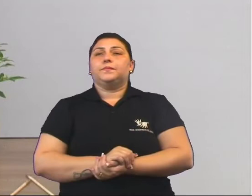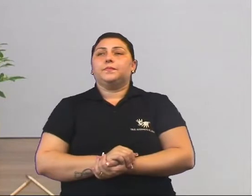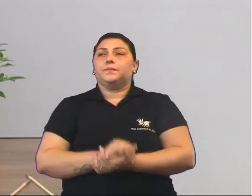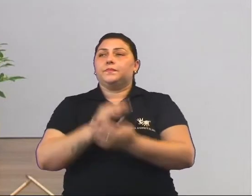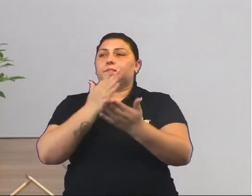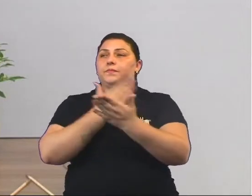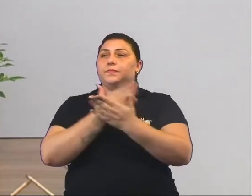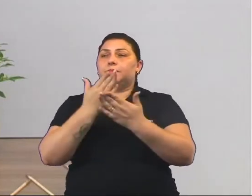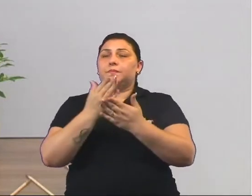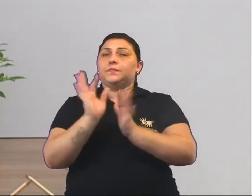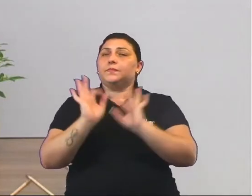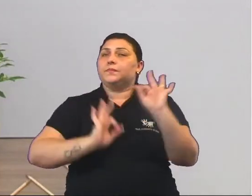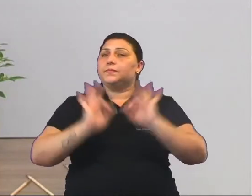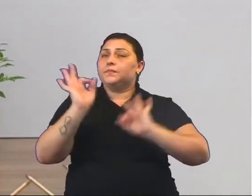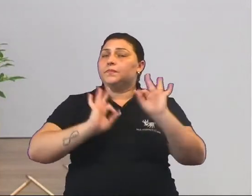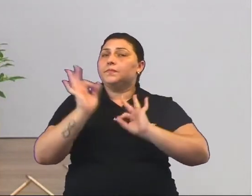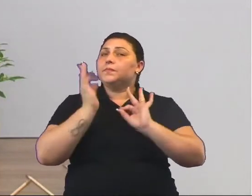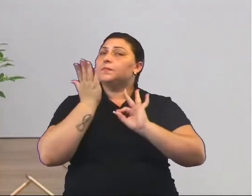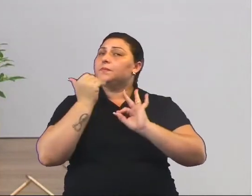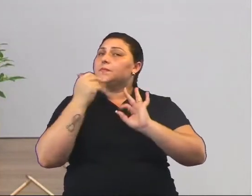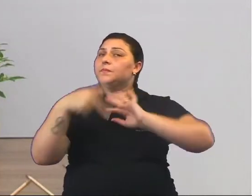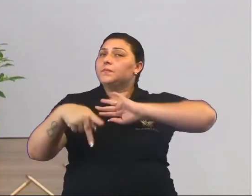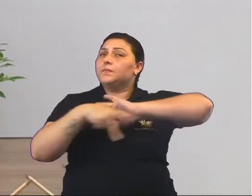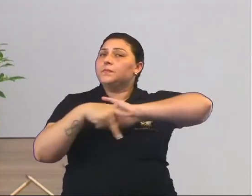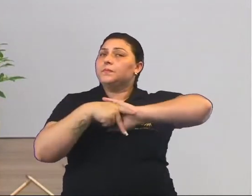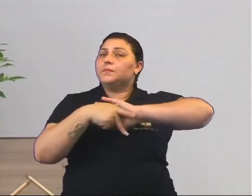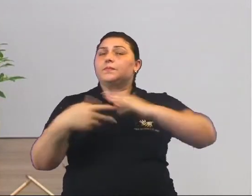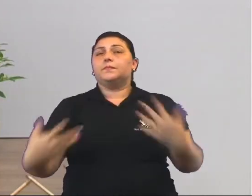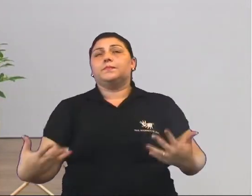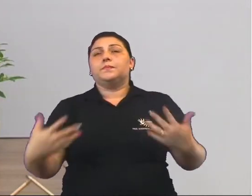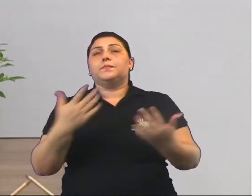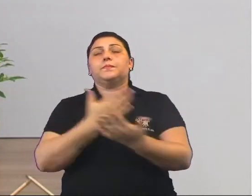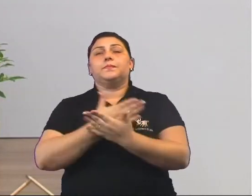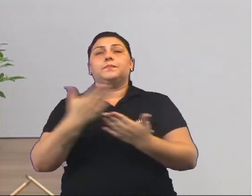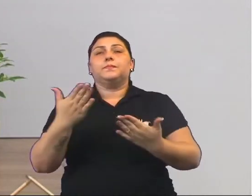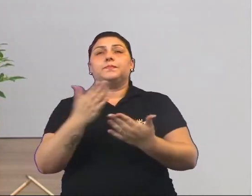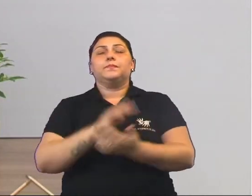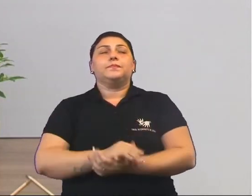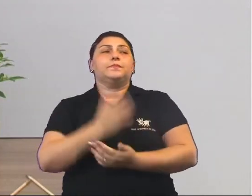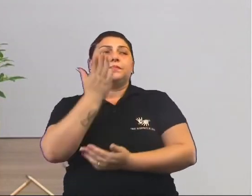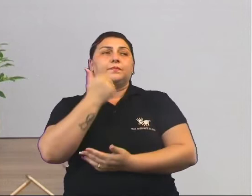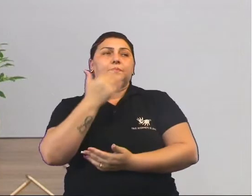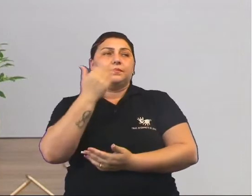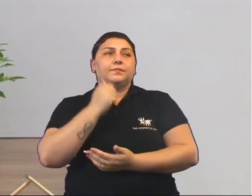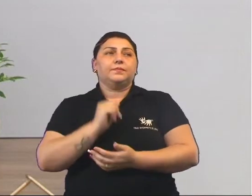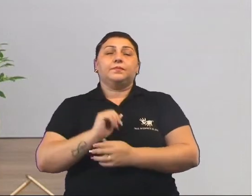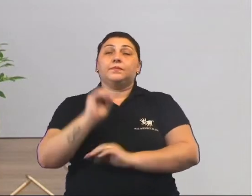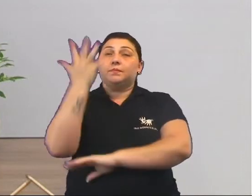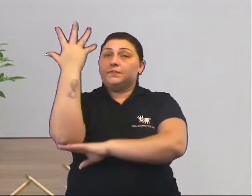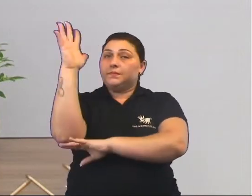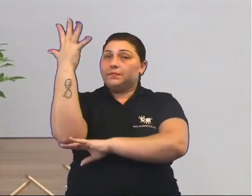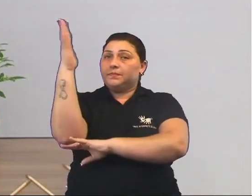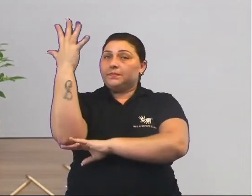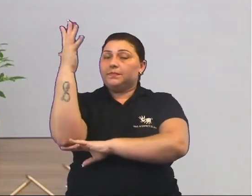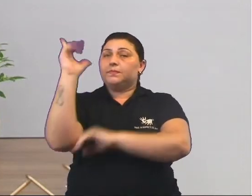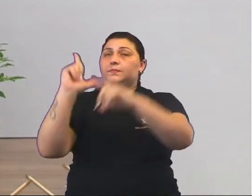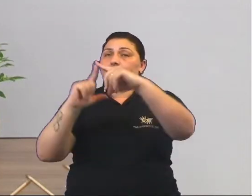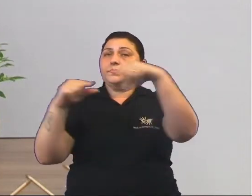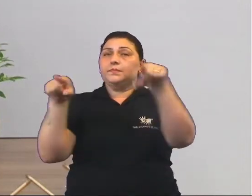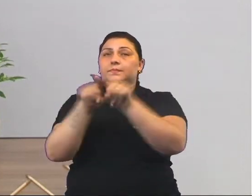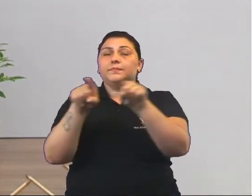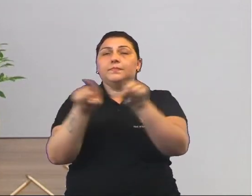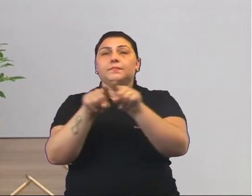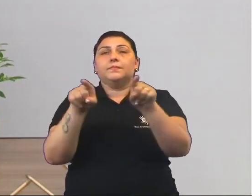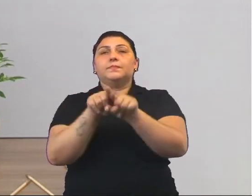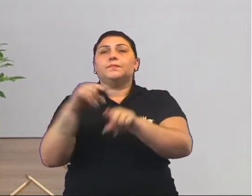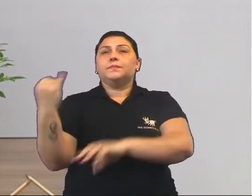vão começar a fabricar o seu próprio alimento. Começar a fabricar alimentação para a planta. Então, as folhas